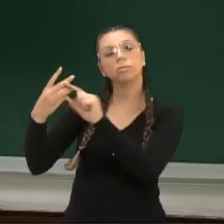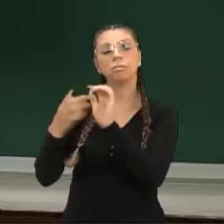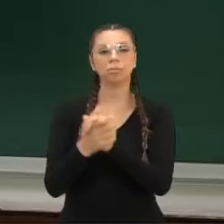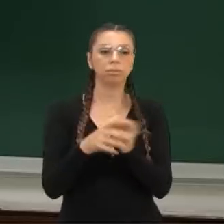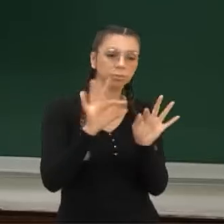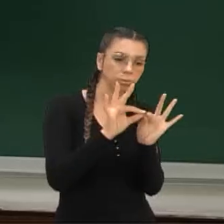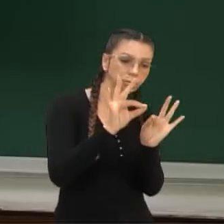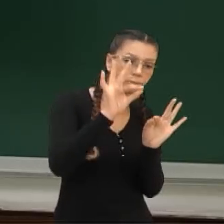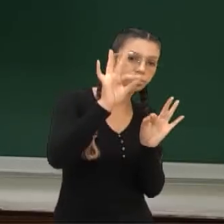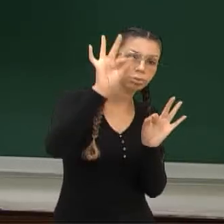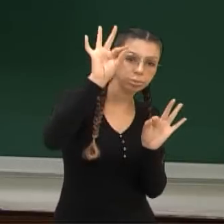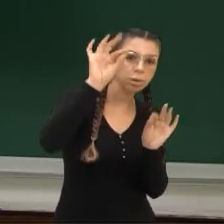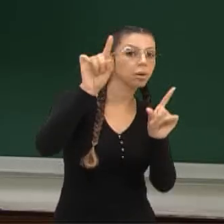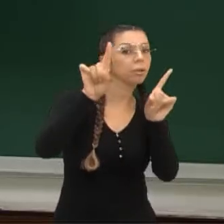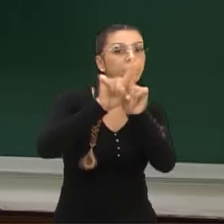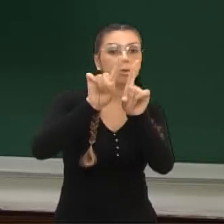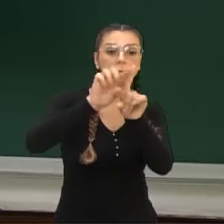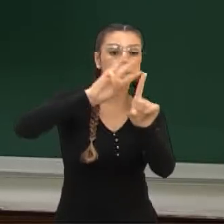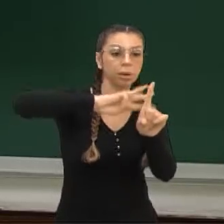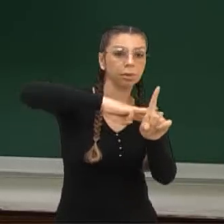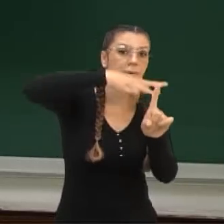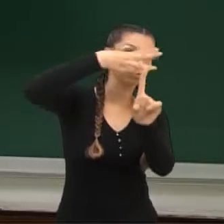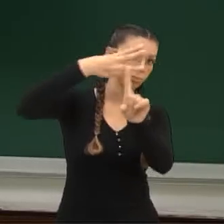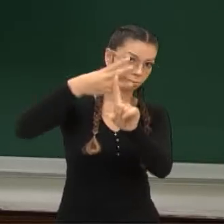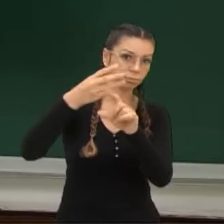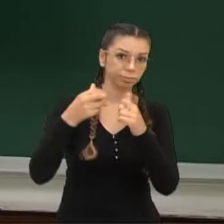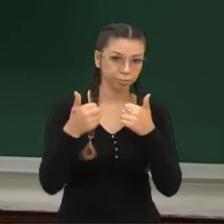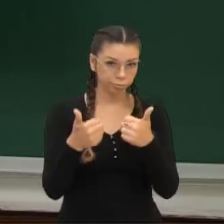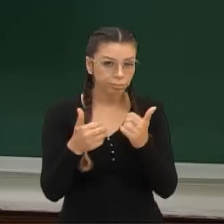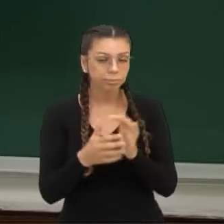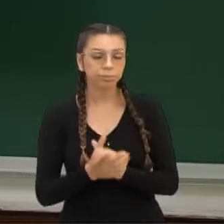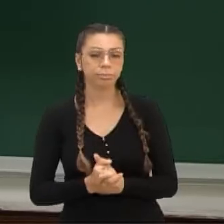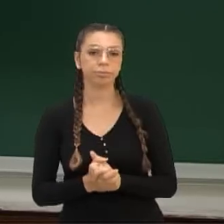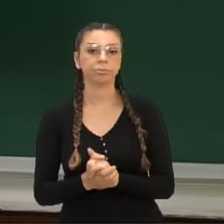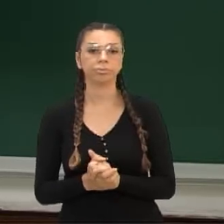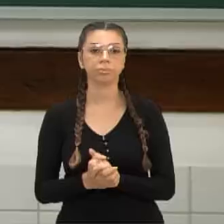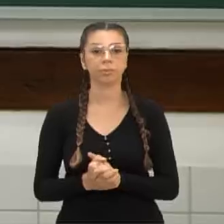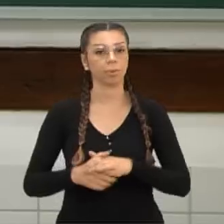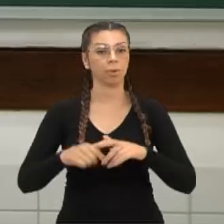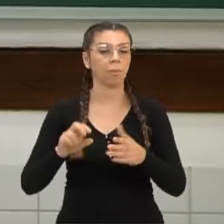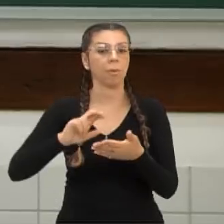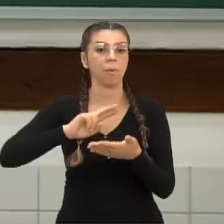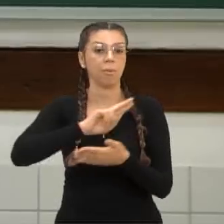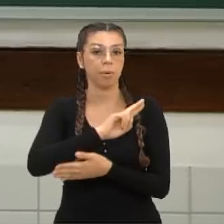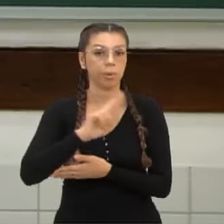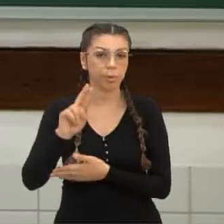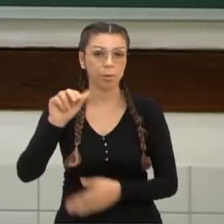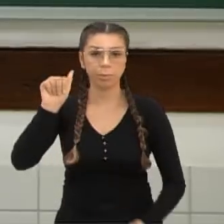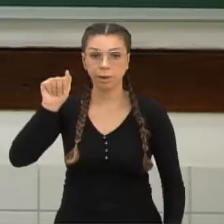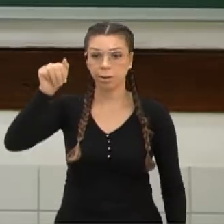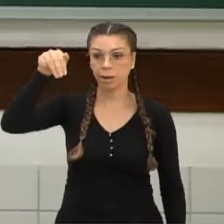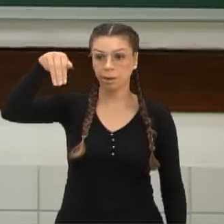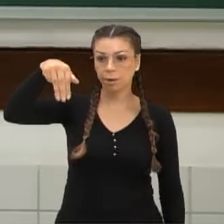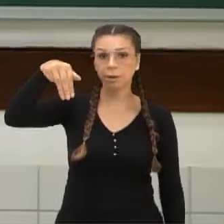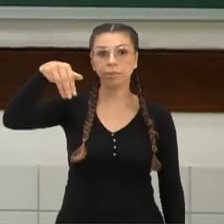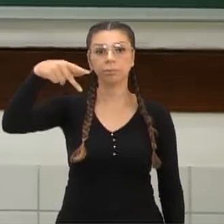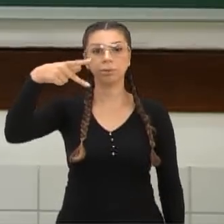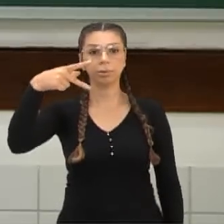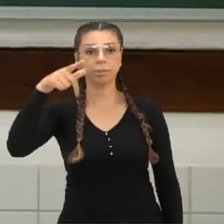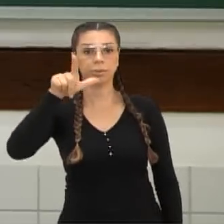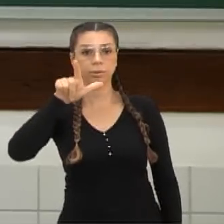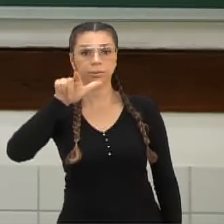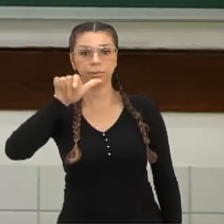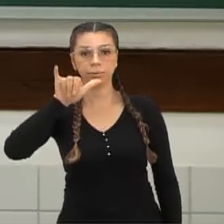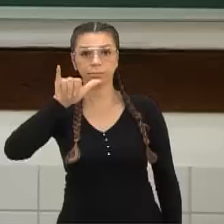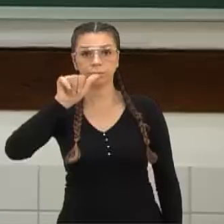dos lados também acabam triplicando. Isto é ampliar. Tudo bem? Muito bem.